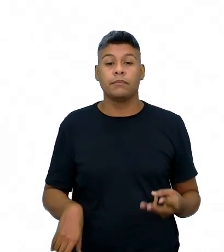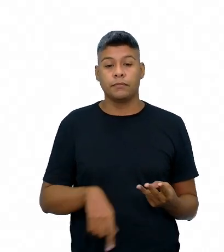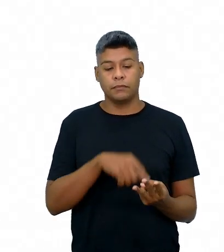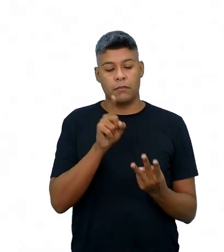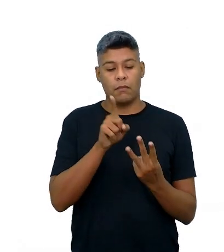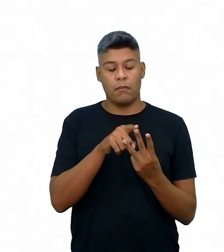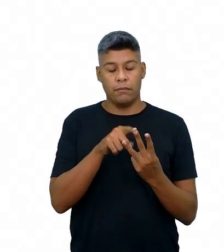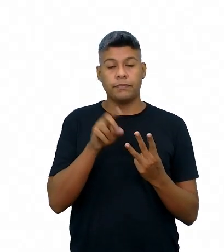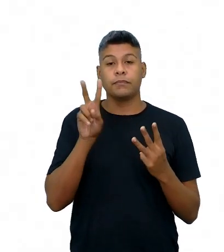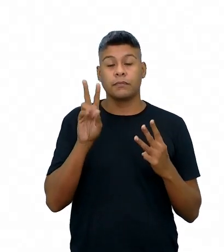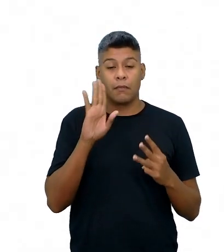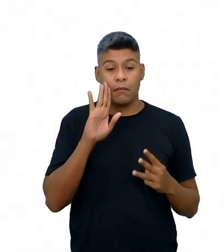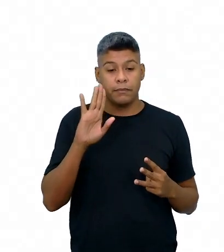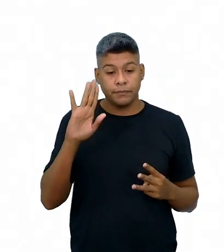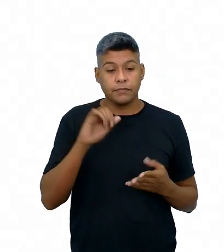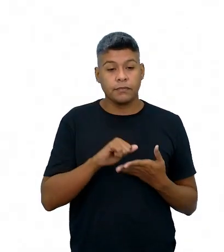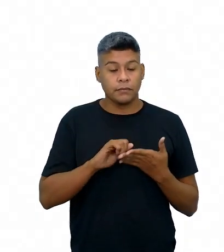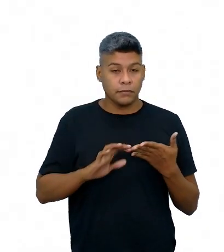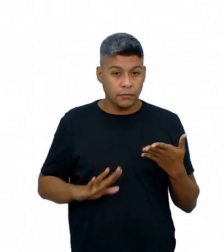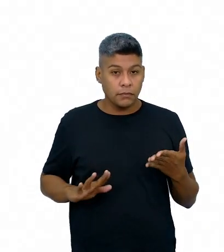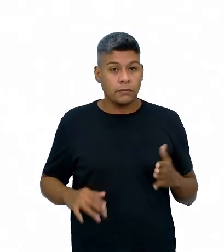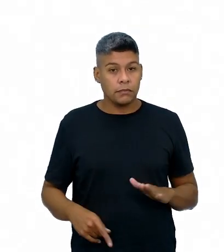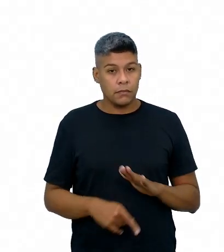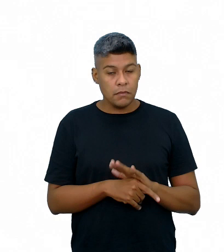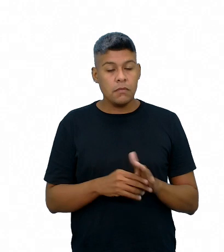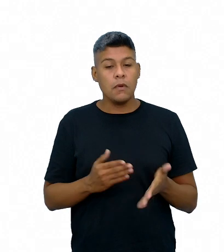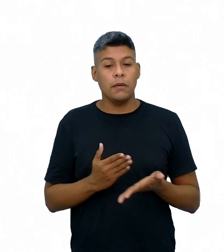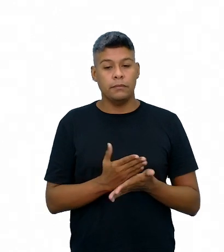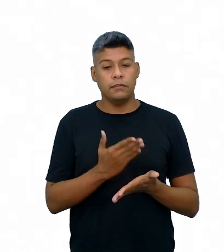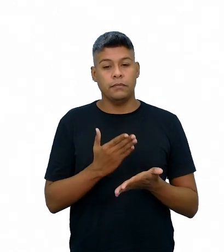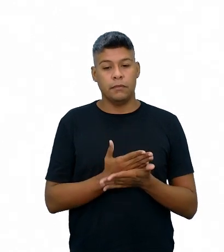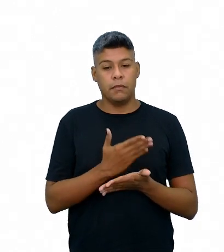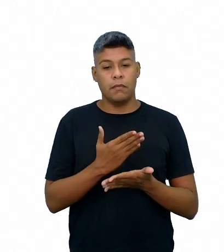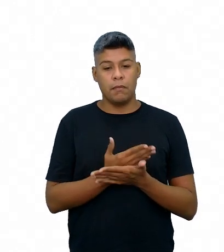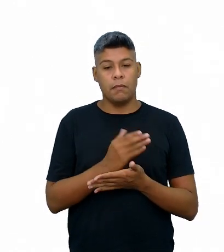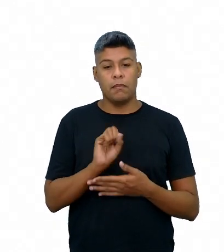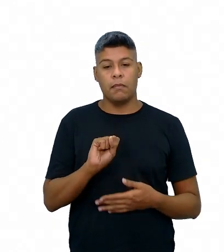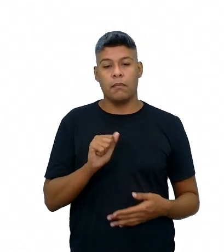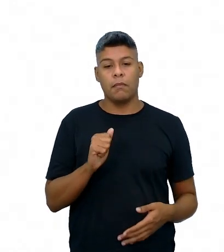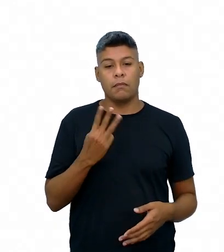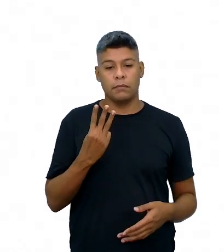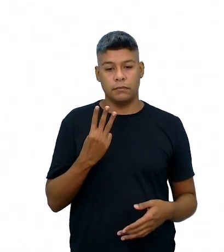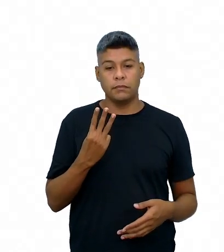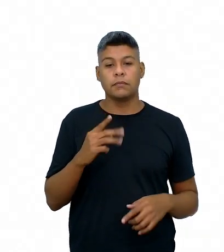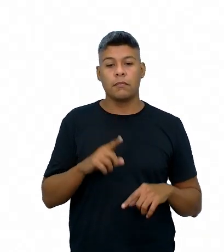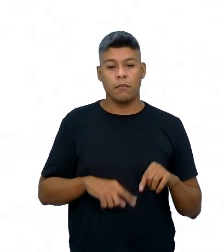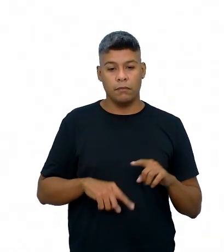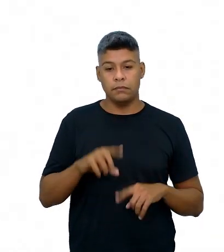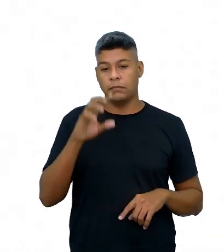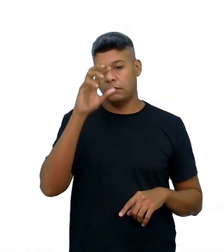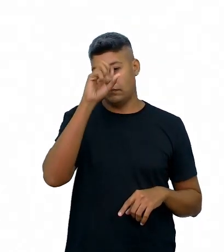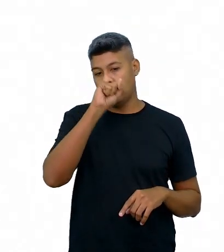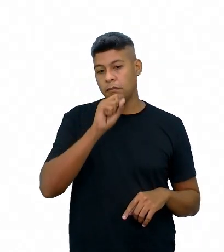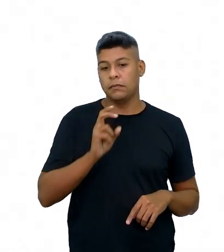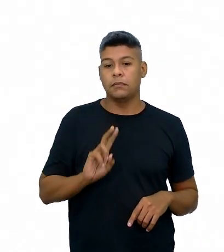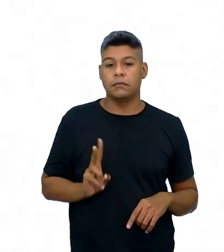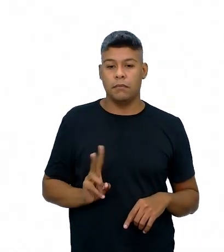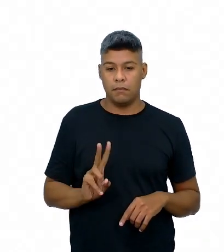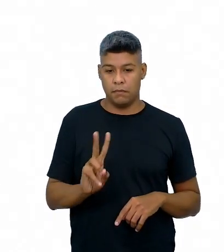do letramento com as atividades que estão no caderninho, né, que estão na SA3 do material Aprender